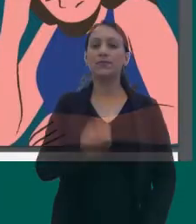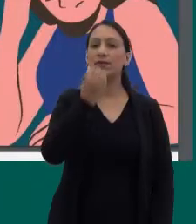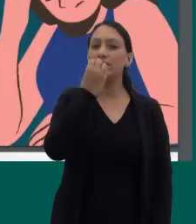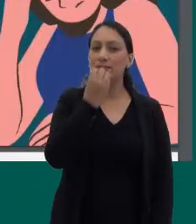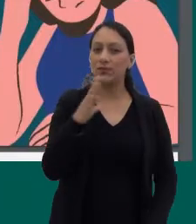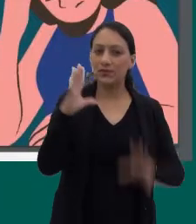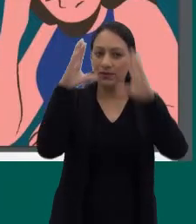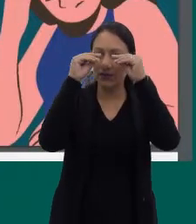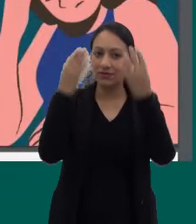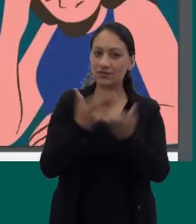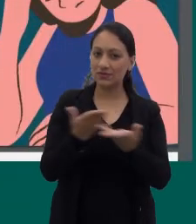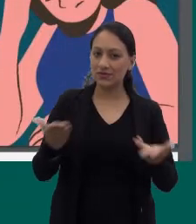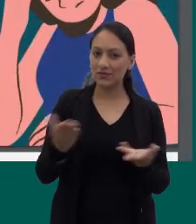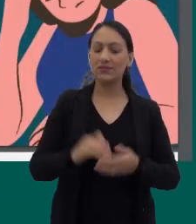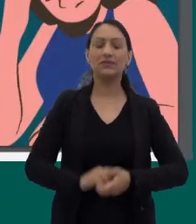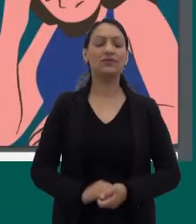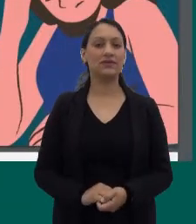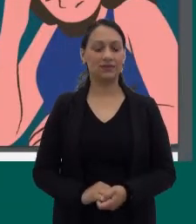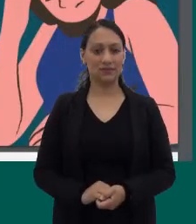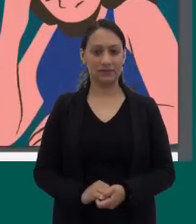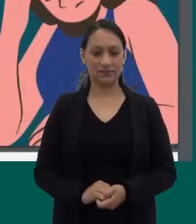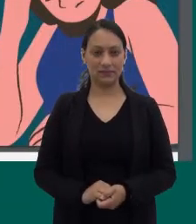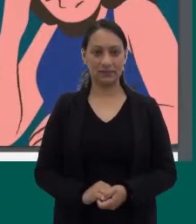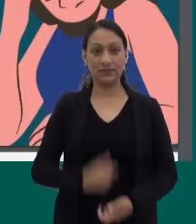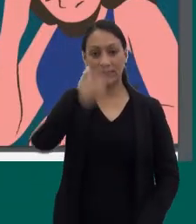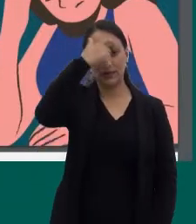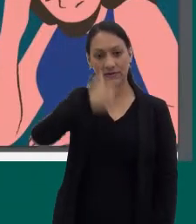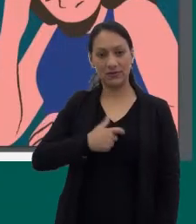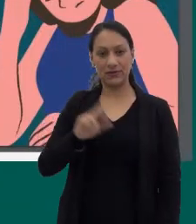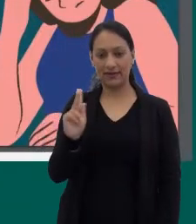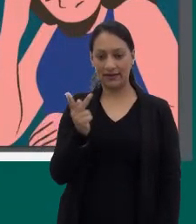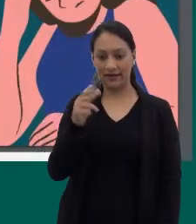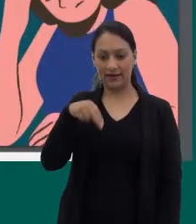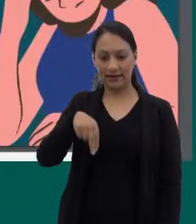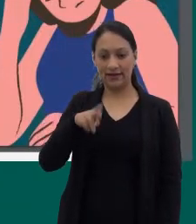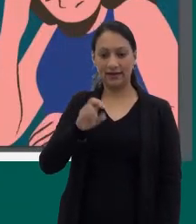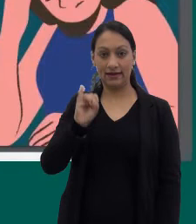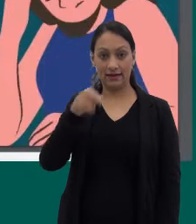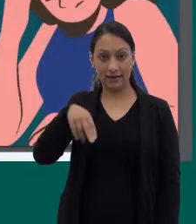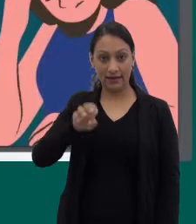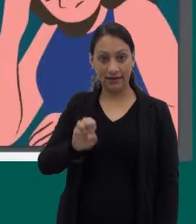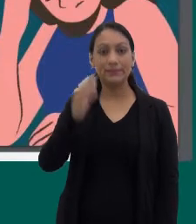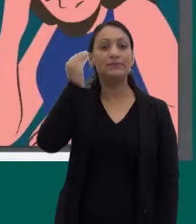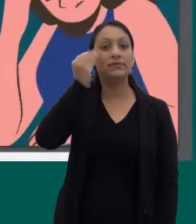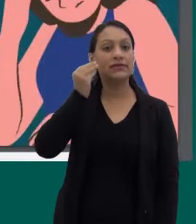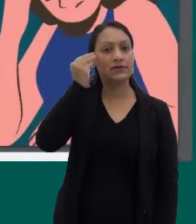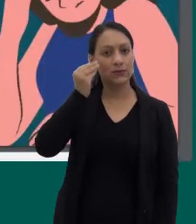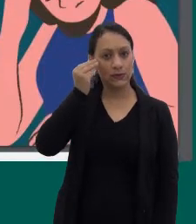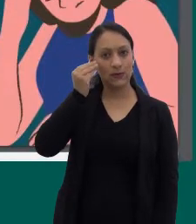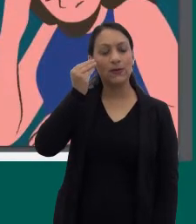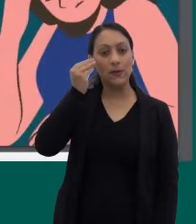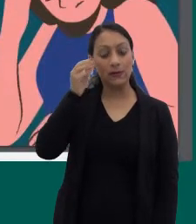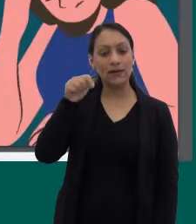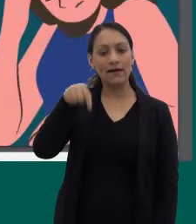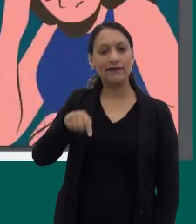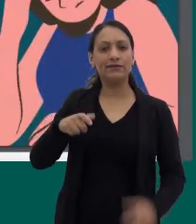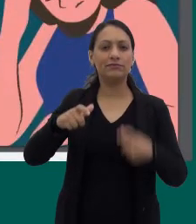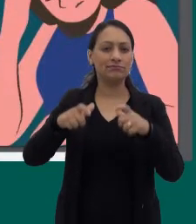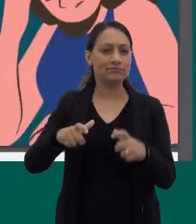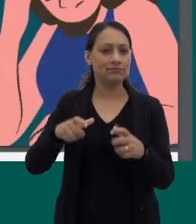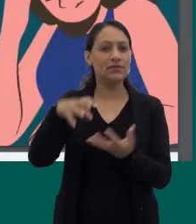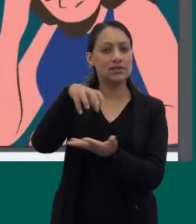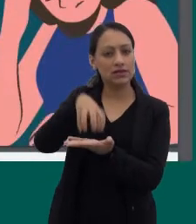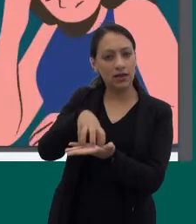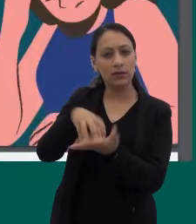Boa noite a todos. Eu sou o Henrique, psicólogo e psicanalista aqui do Centro Integrado